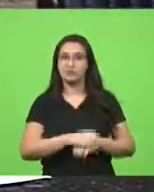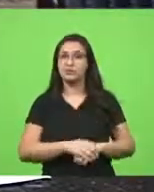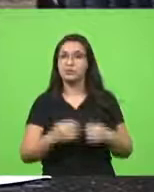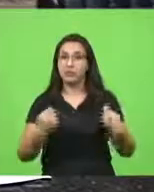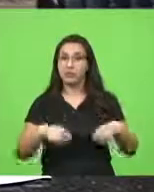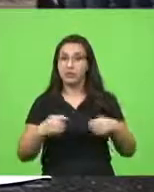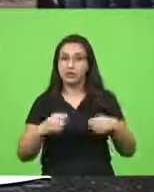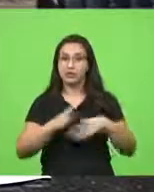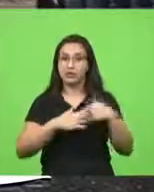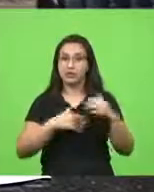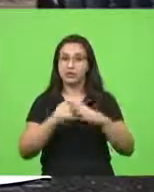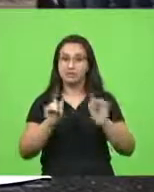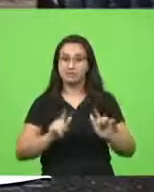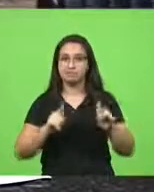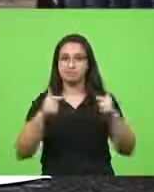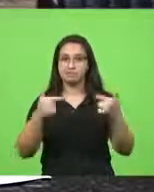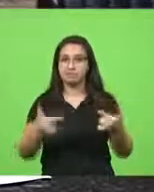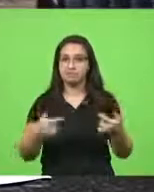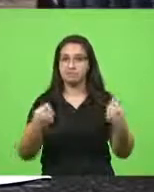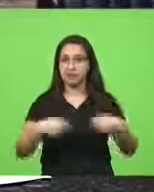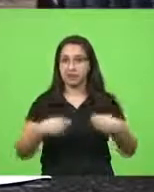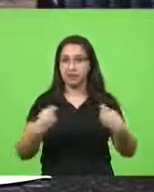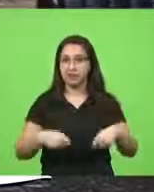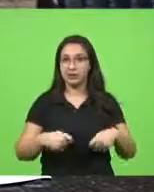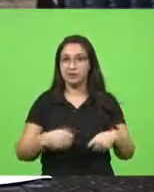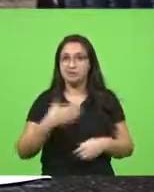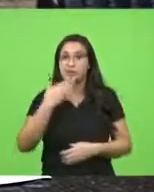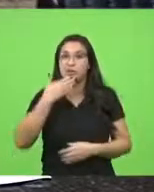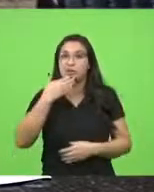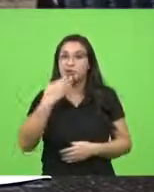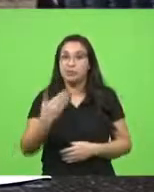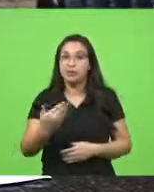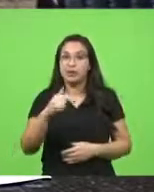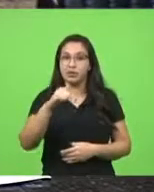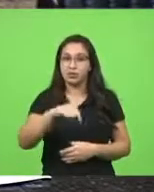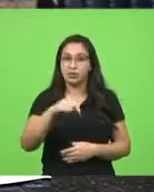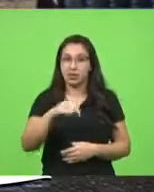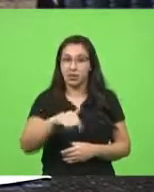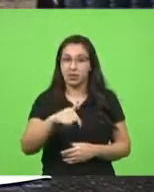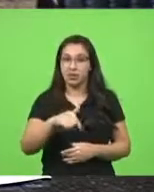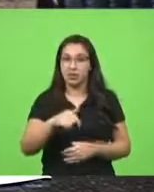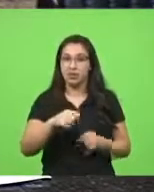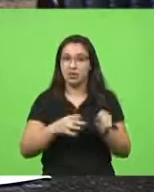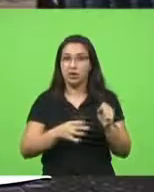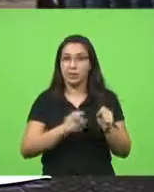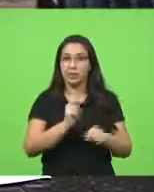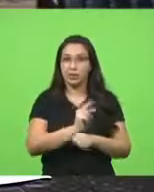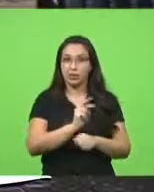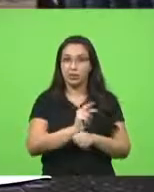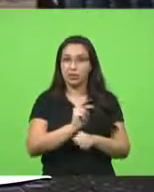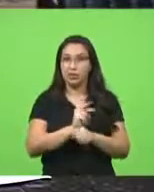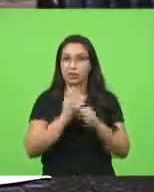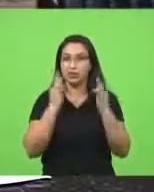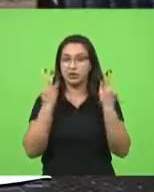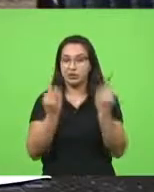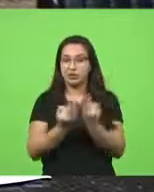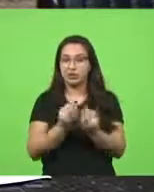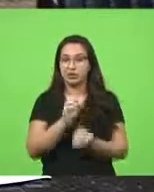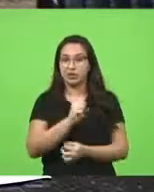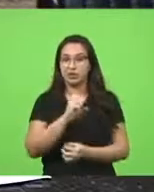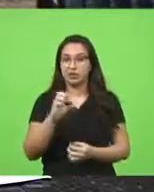Vamos agir. Vamos fazer alguma coisa. Eu clamo a essa casa. Vamos proteger famílias catarinenses. Eu clamo a essa casa. Vamos